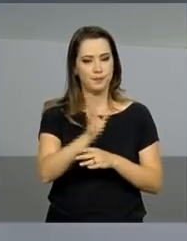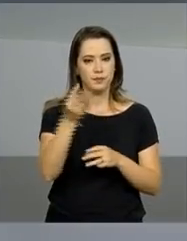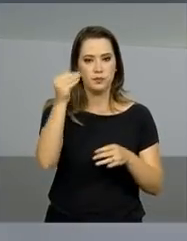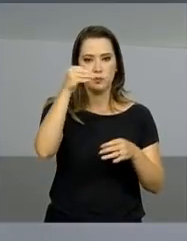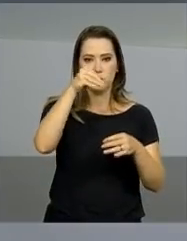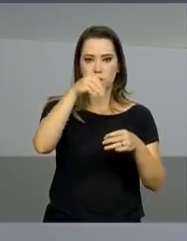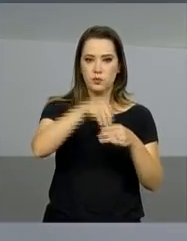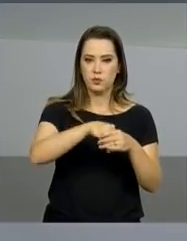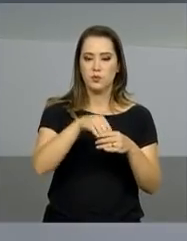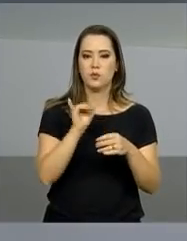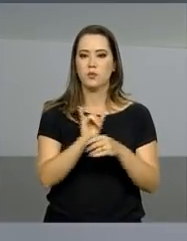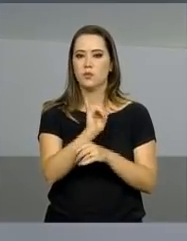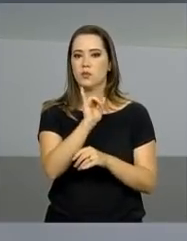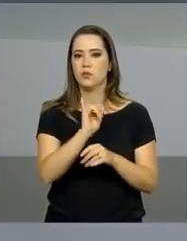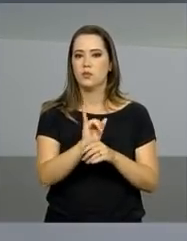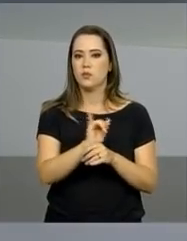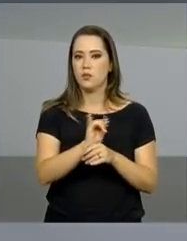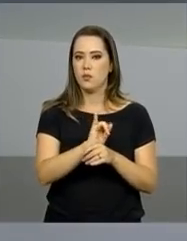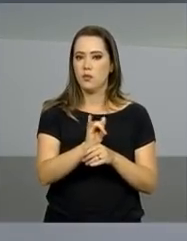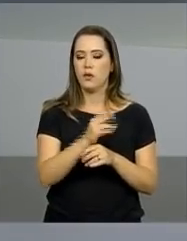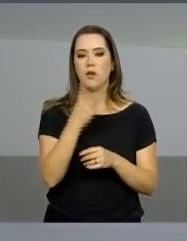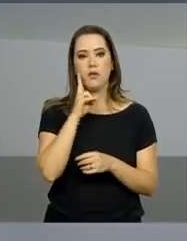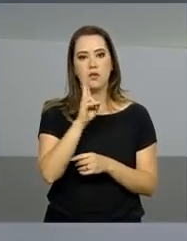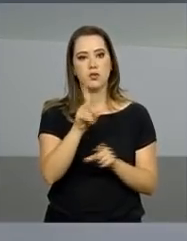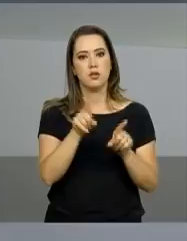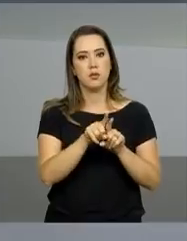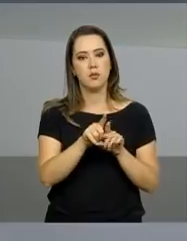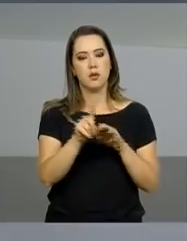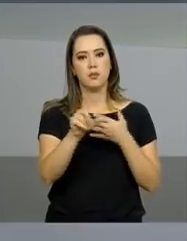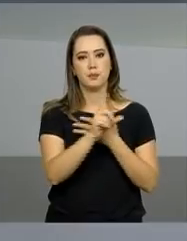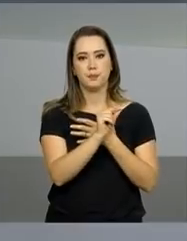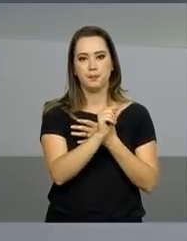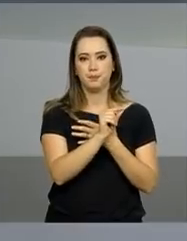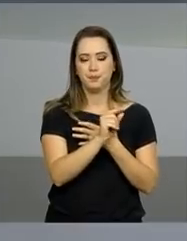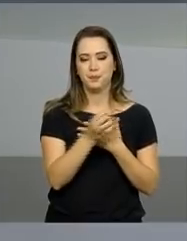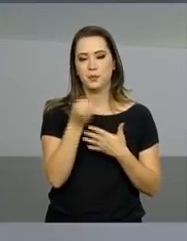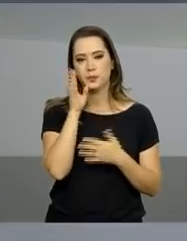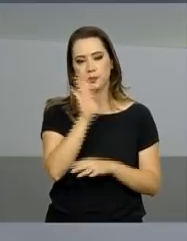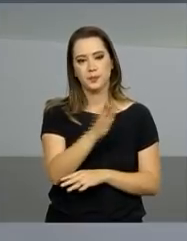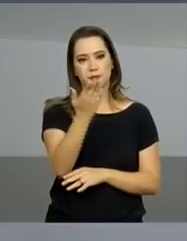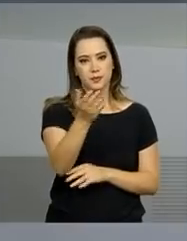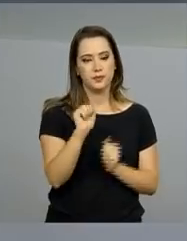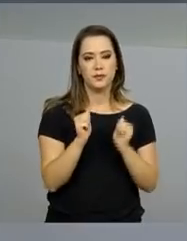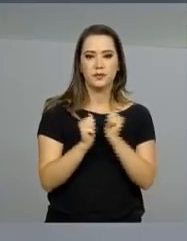estão disponíveis em nosso canal no YouTube. Acesse também o nosso perfil no Twitter. Uma